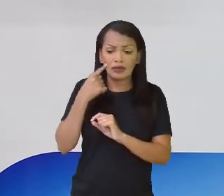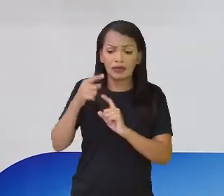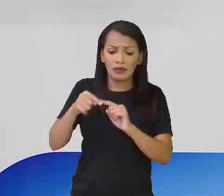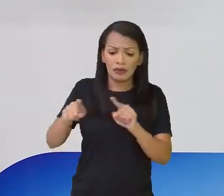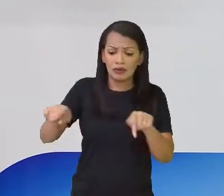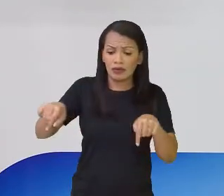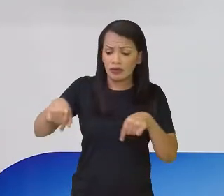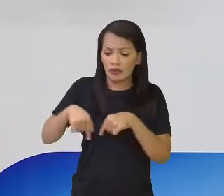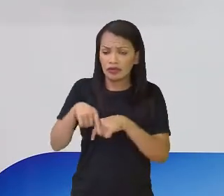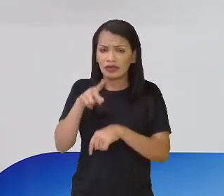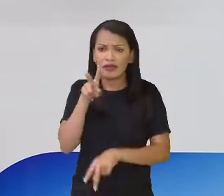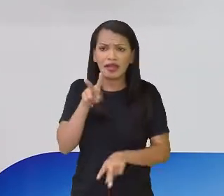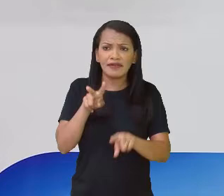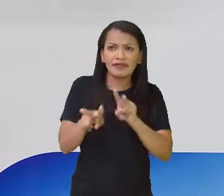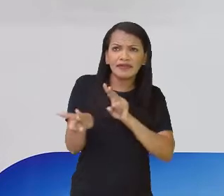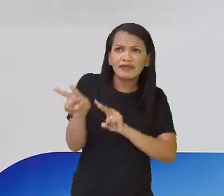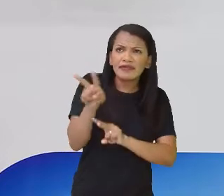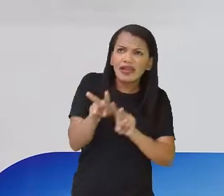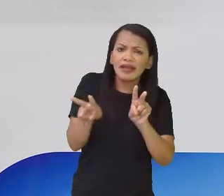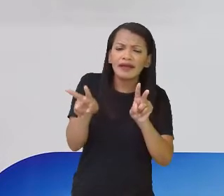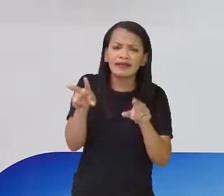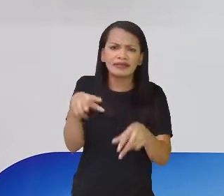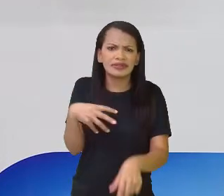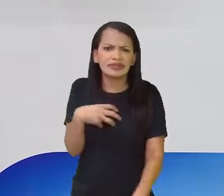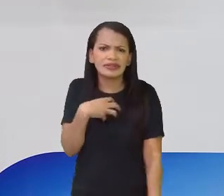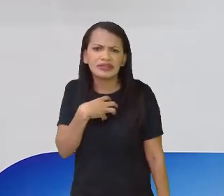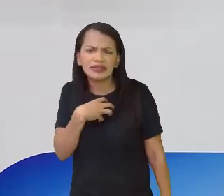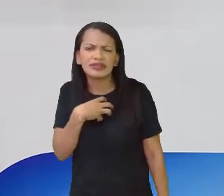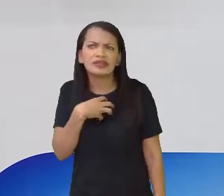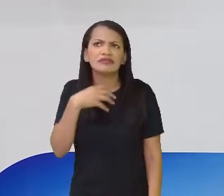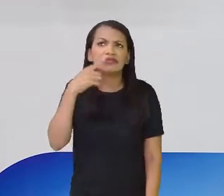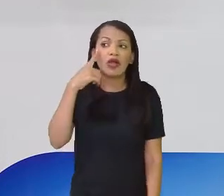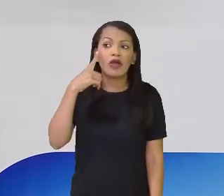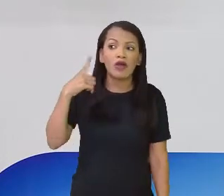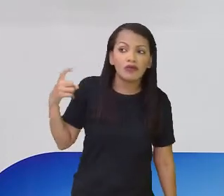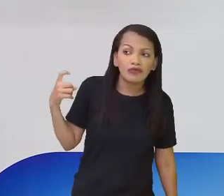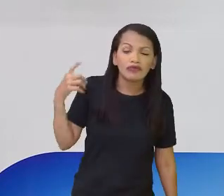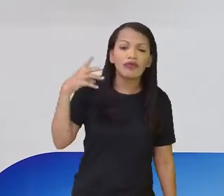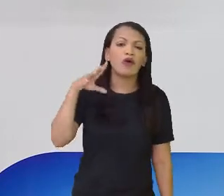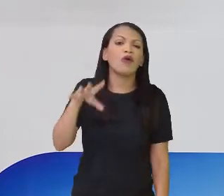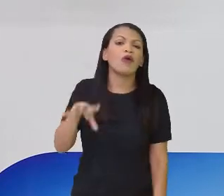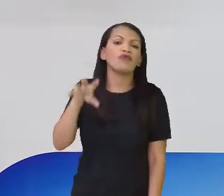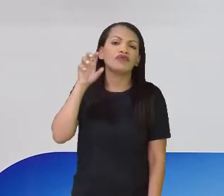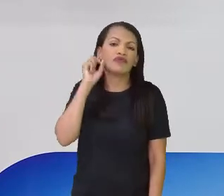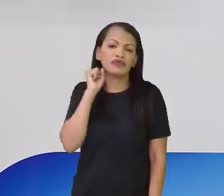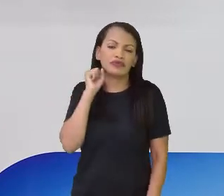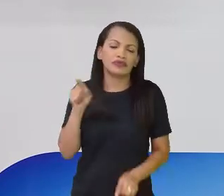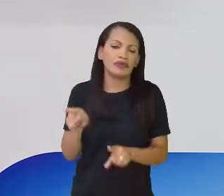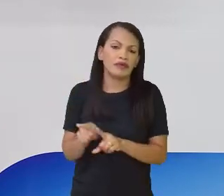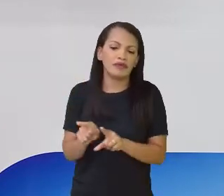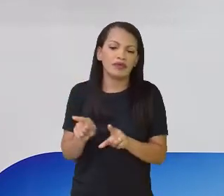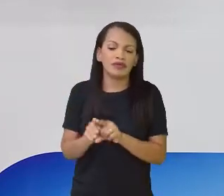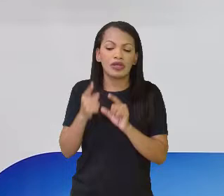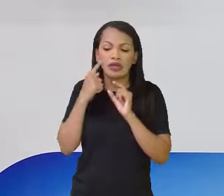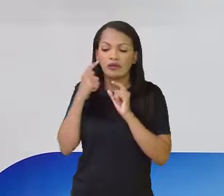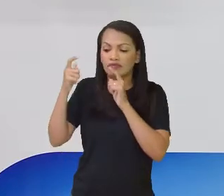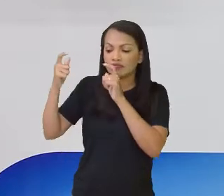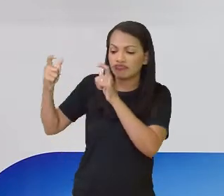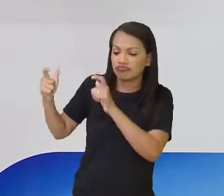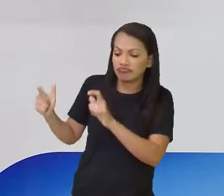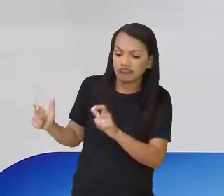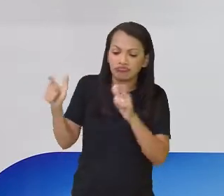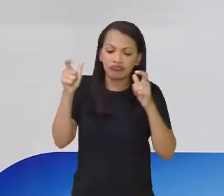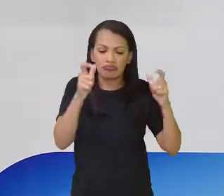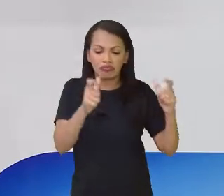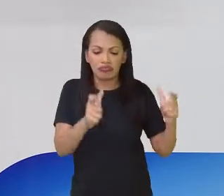ouvir barulhos diferentes e todo esse sentimento vai caracterizar que nós estamos em espaços diferentes. A gente